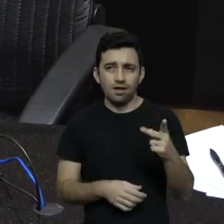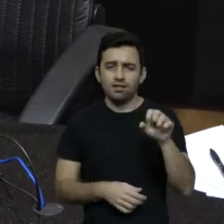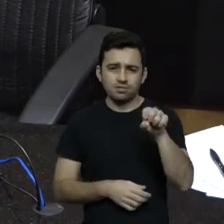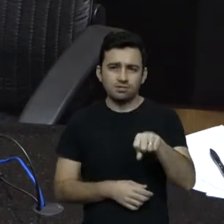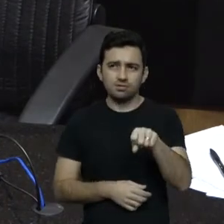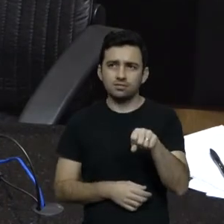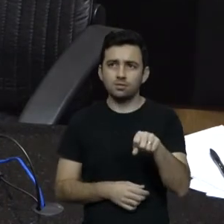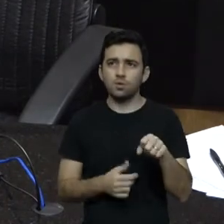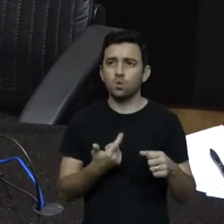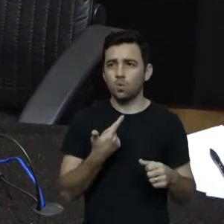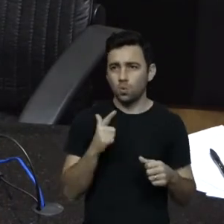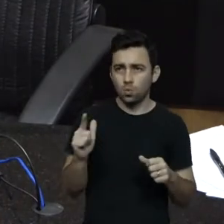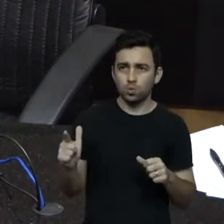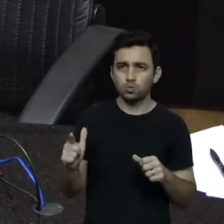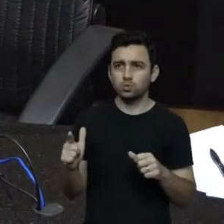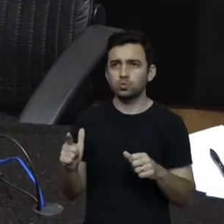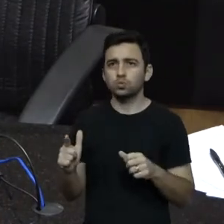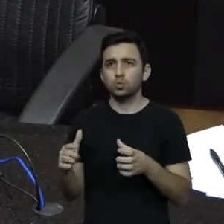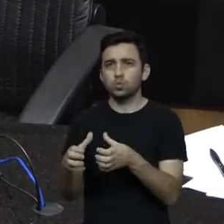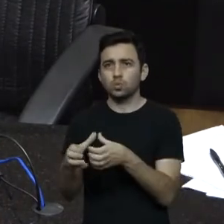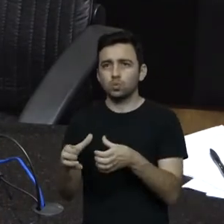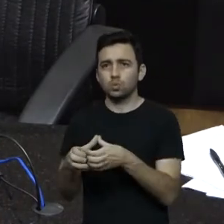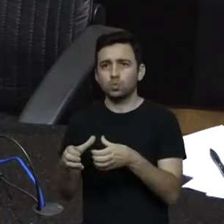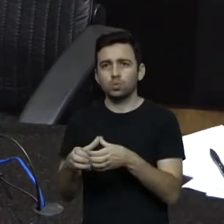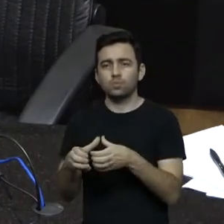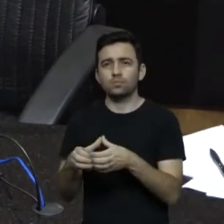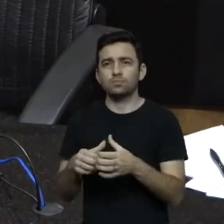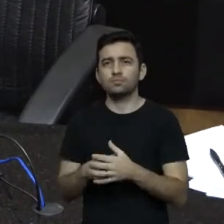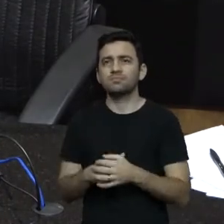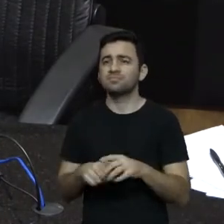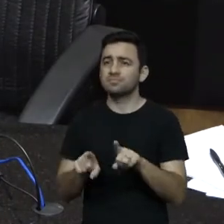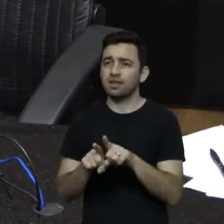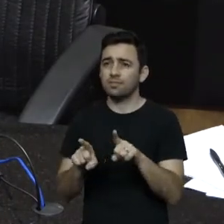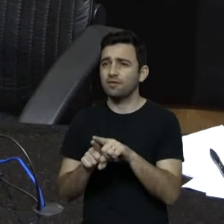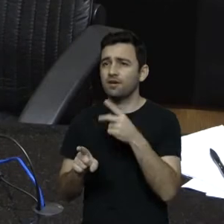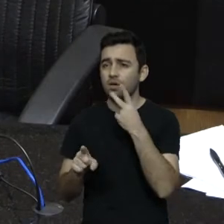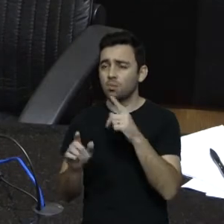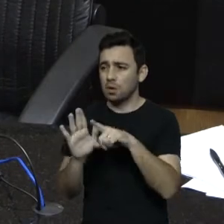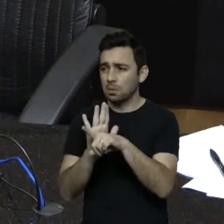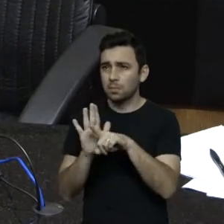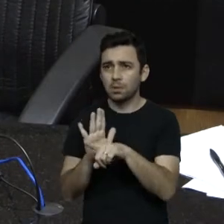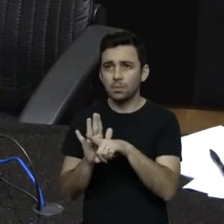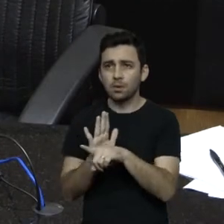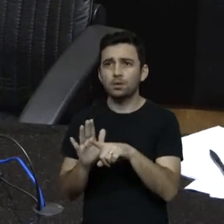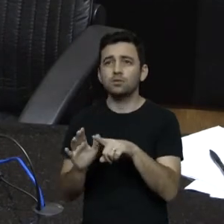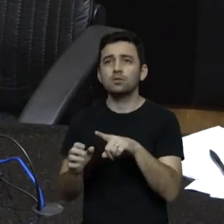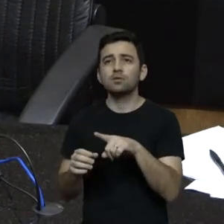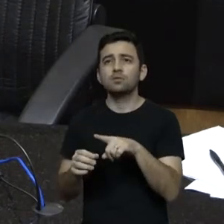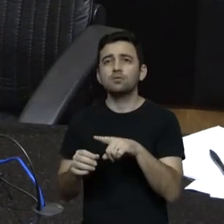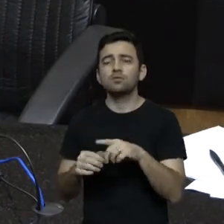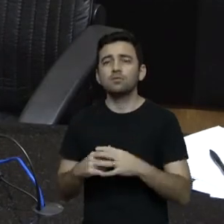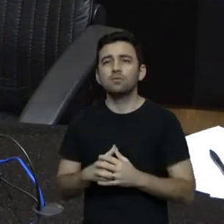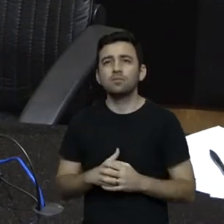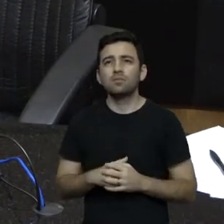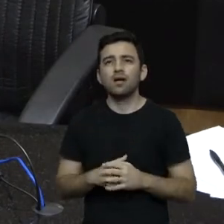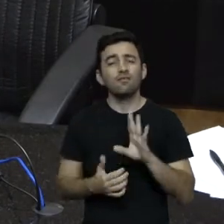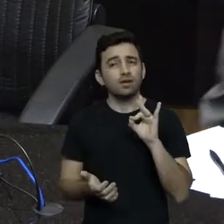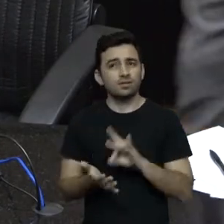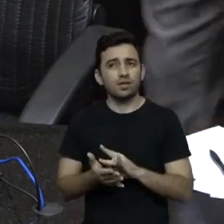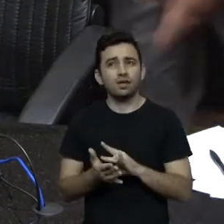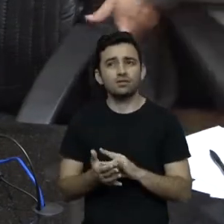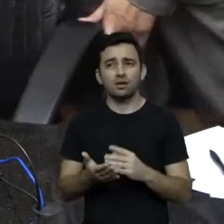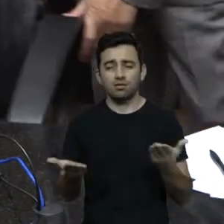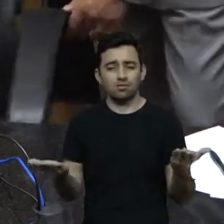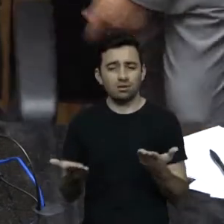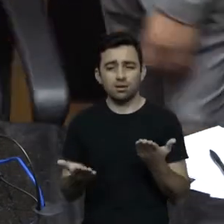e a outra parte também que fala e também diz que foi consultados os setores então a verdade ela caiu